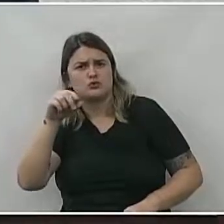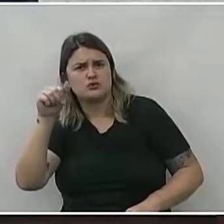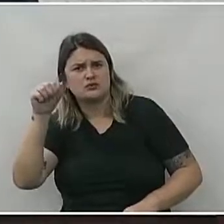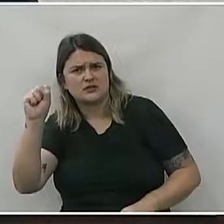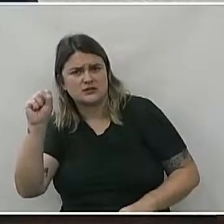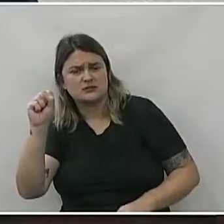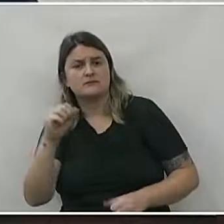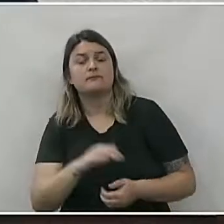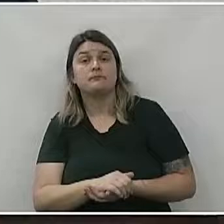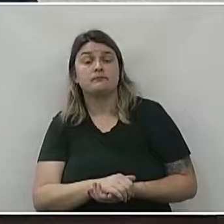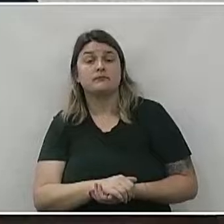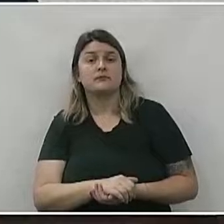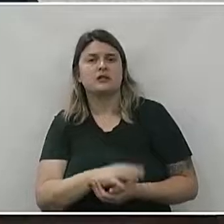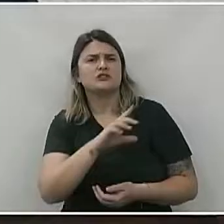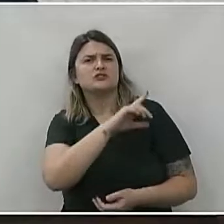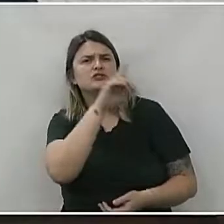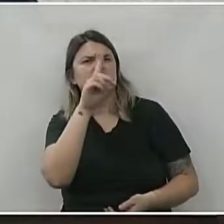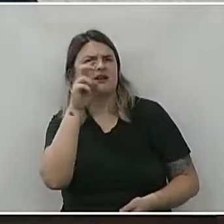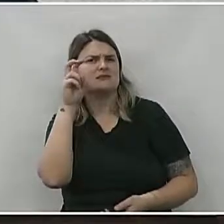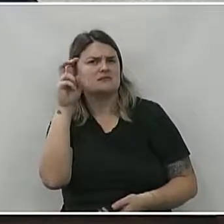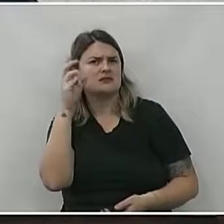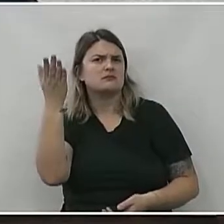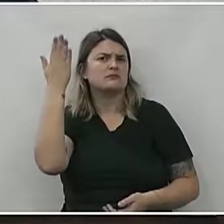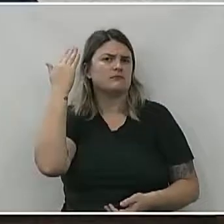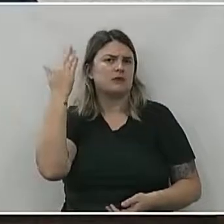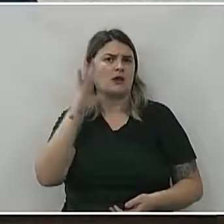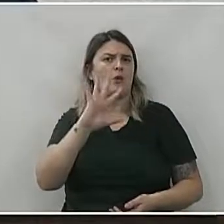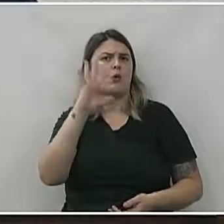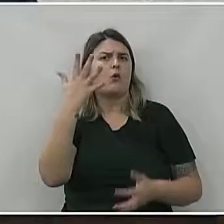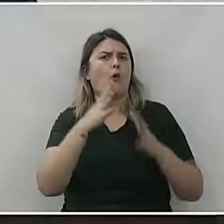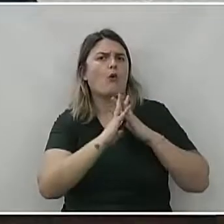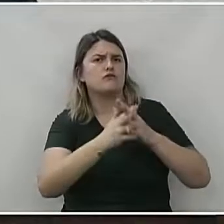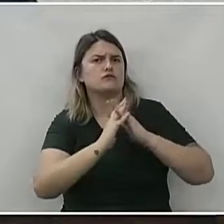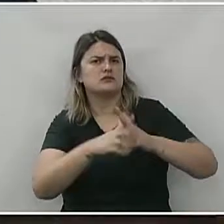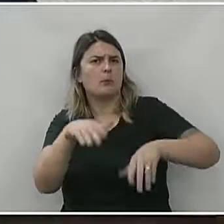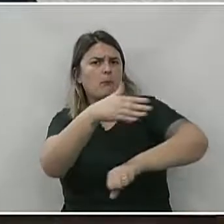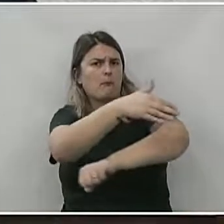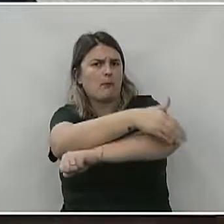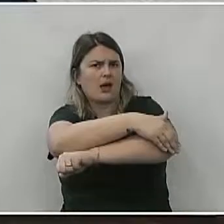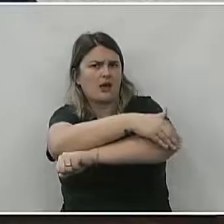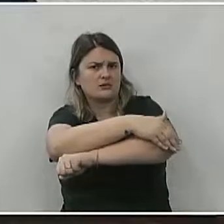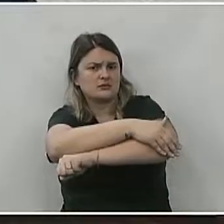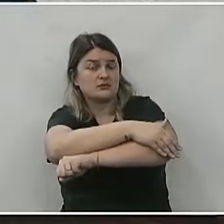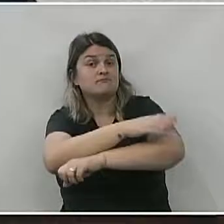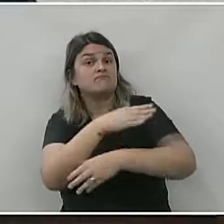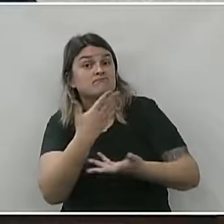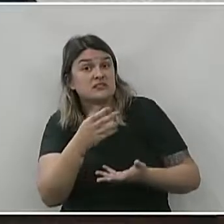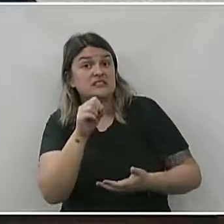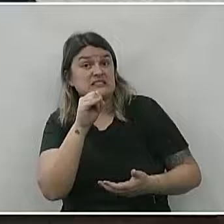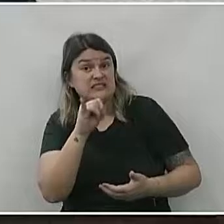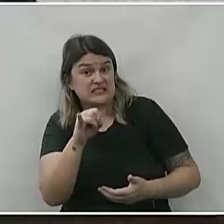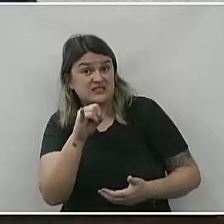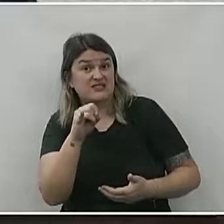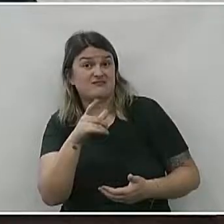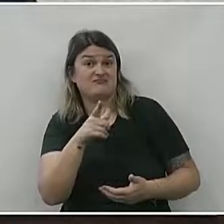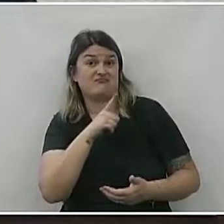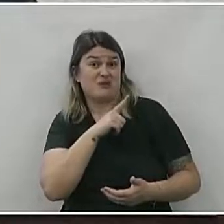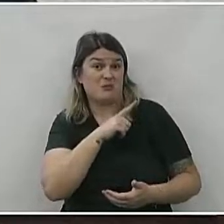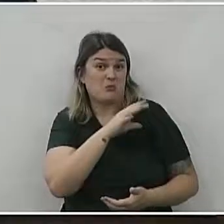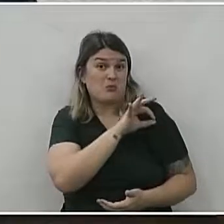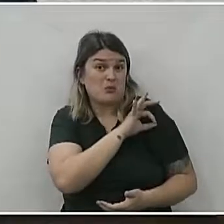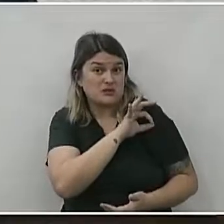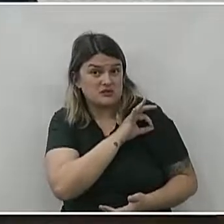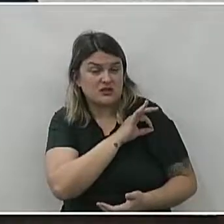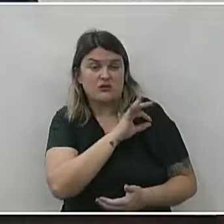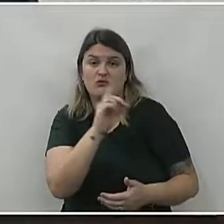Justificativa. No último dia 5, ocorreu uma confusão na praça, que certamente com a presença de policiais nessa área